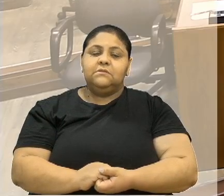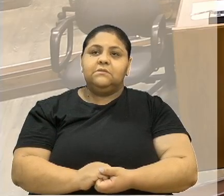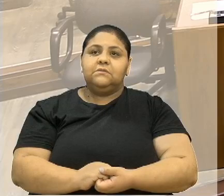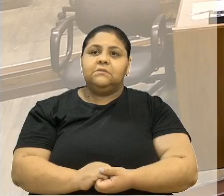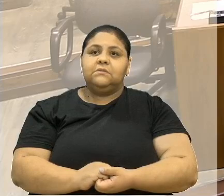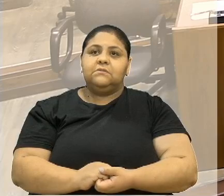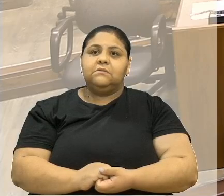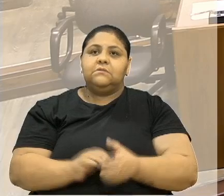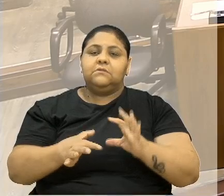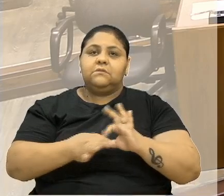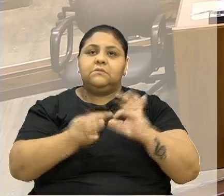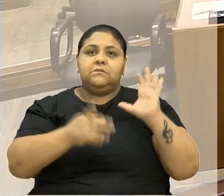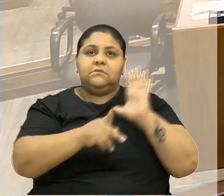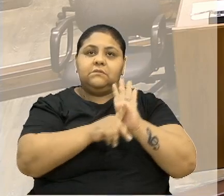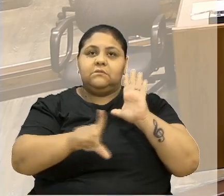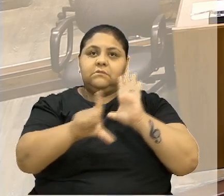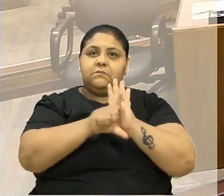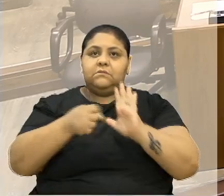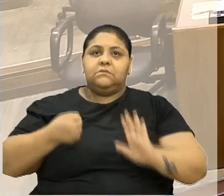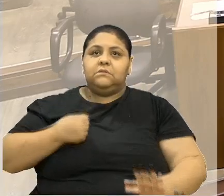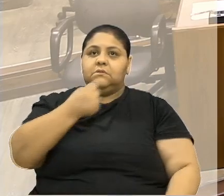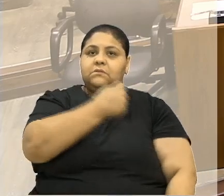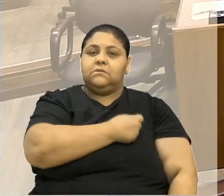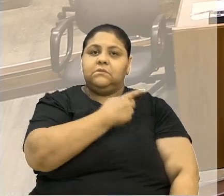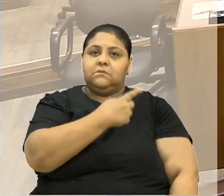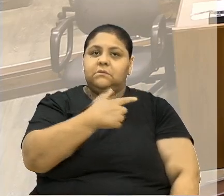Parecer favorável ao projeto de lei número